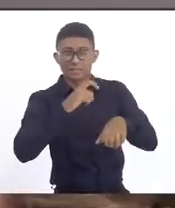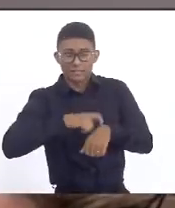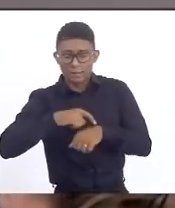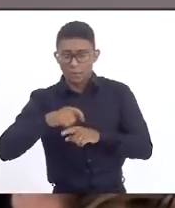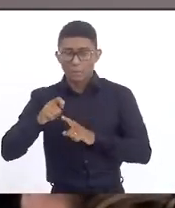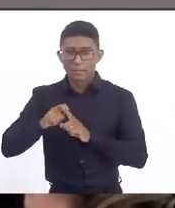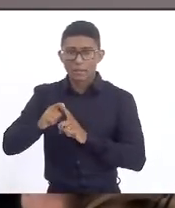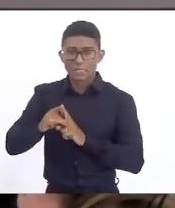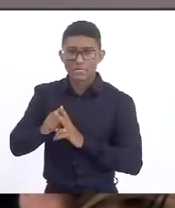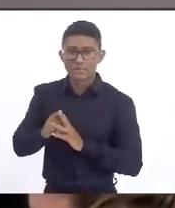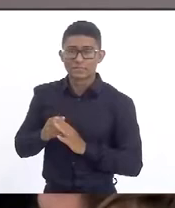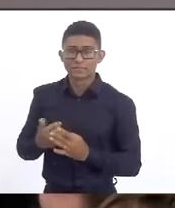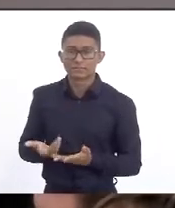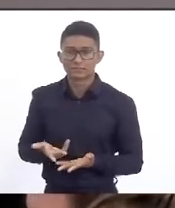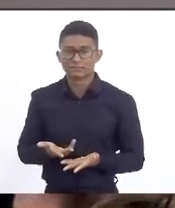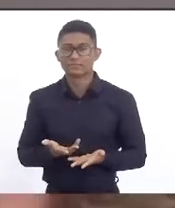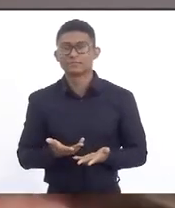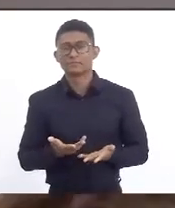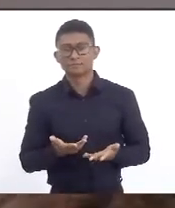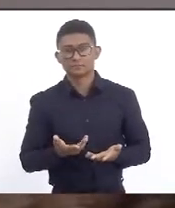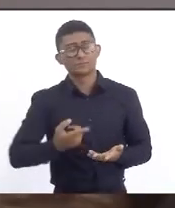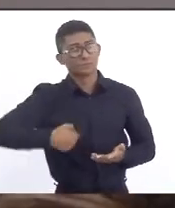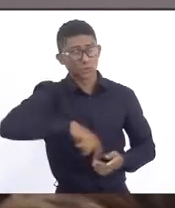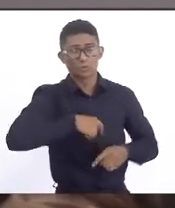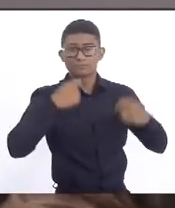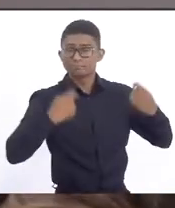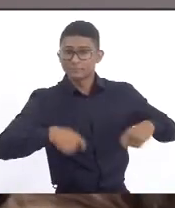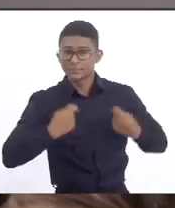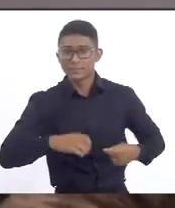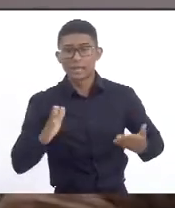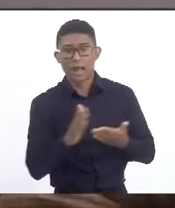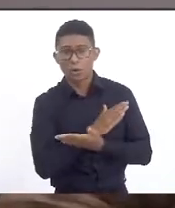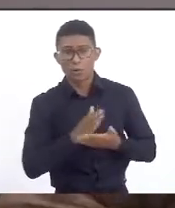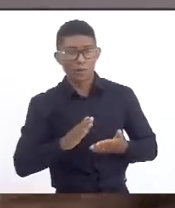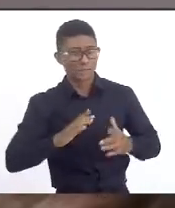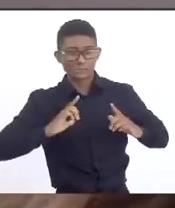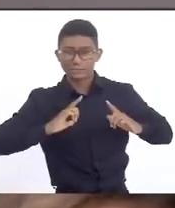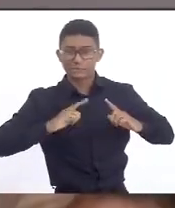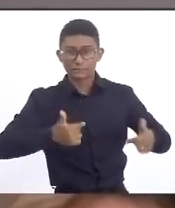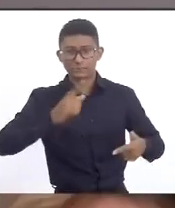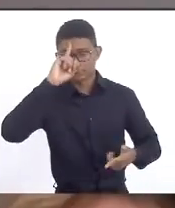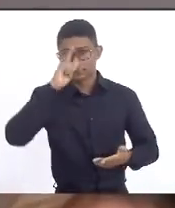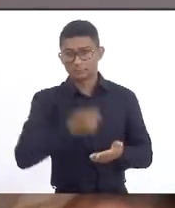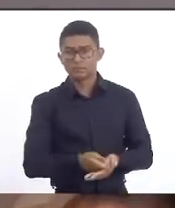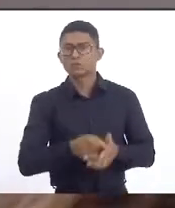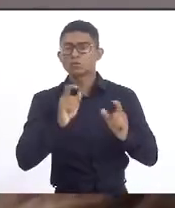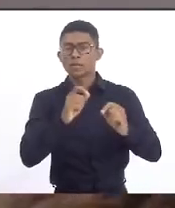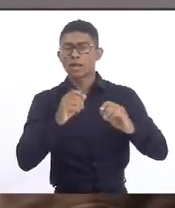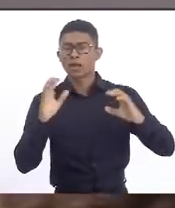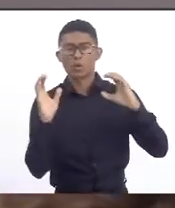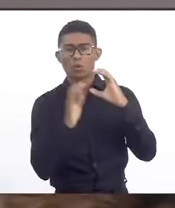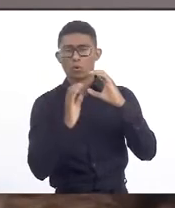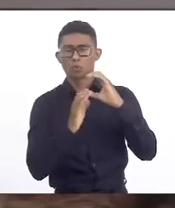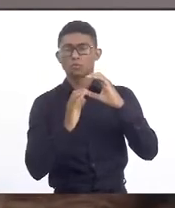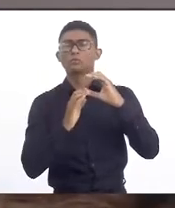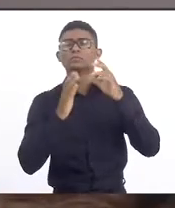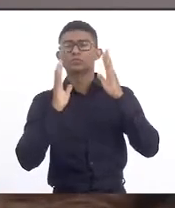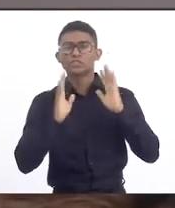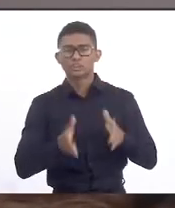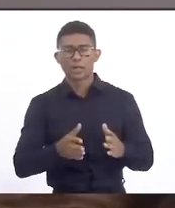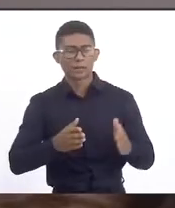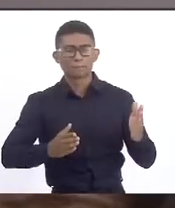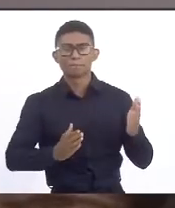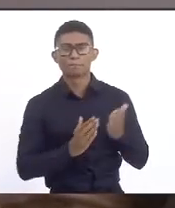Então, medidas imediatas que nós estamos adotando já é colocar o concurso na rua. A gente já aprovou o termo